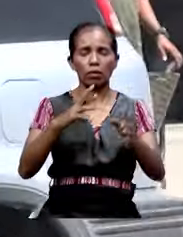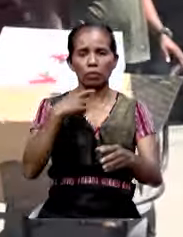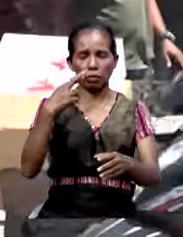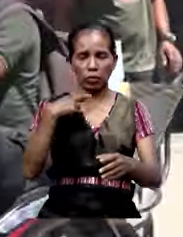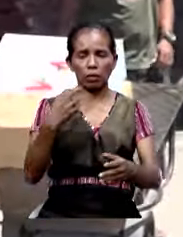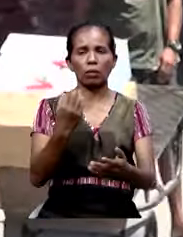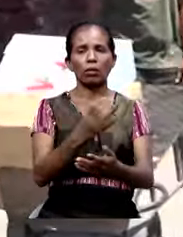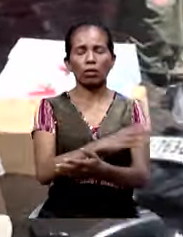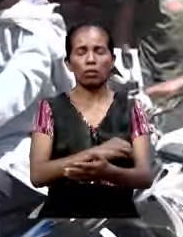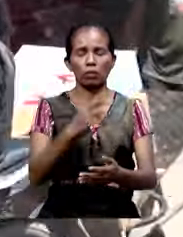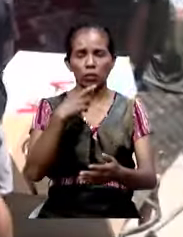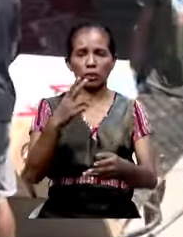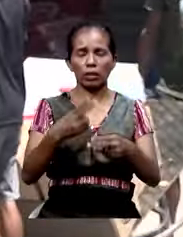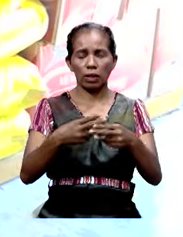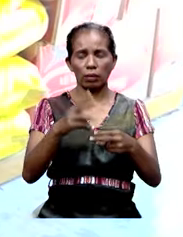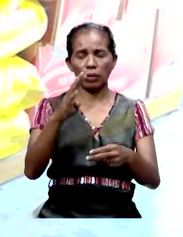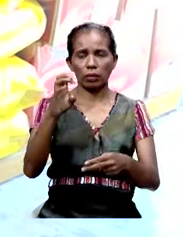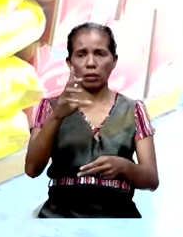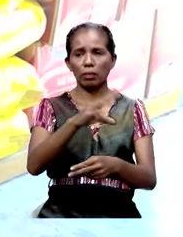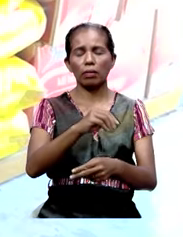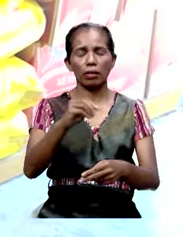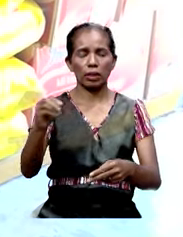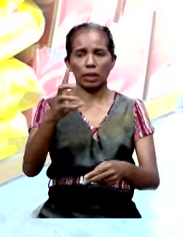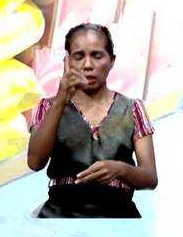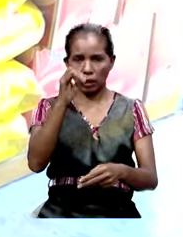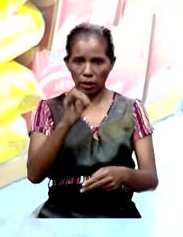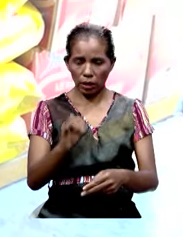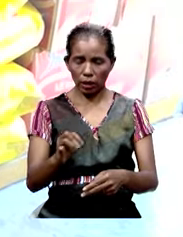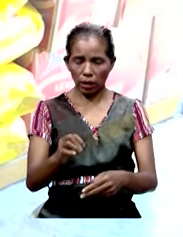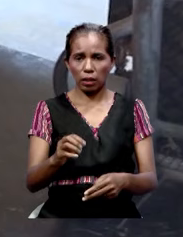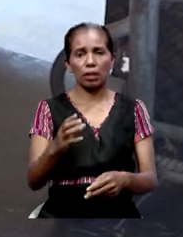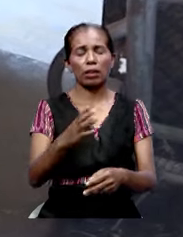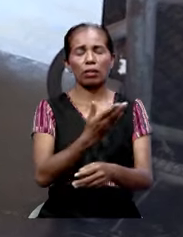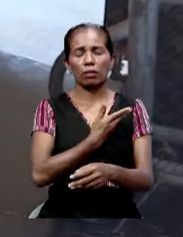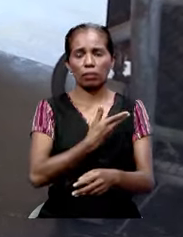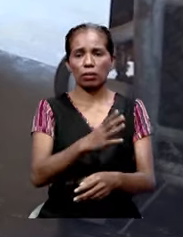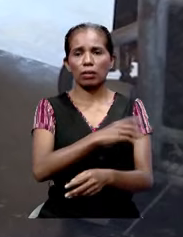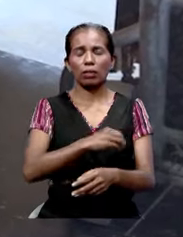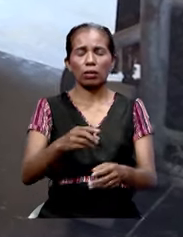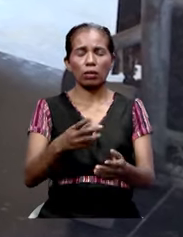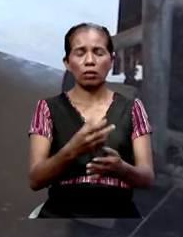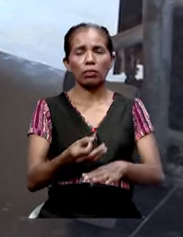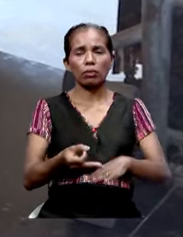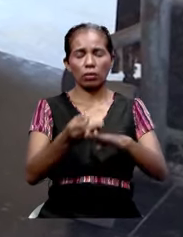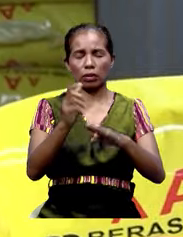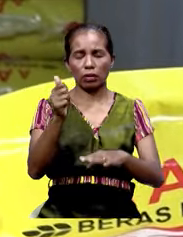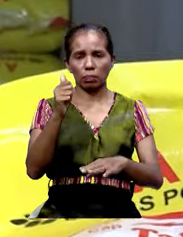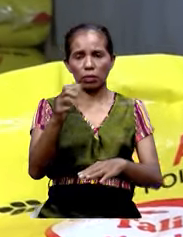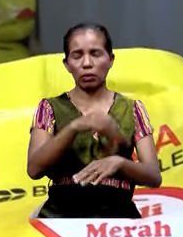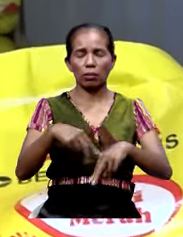ho marca Beruan Mera quilograma arunulo e adili ho folin dólar sanulo no ba município folin dólar sanulo